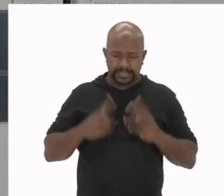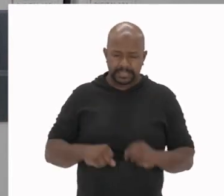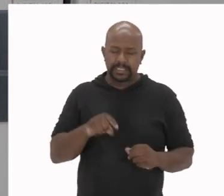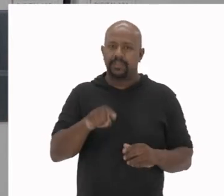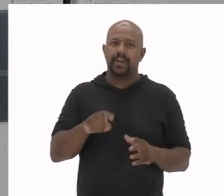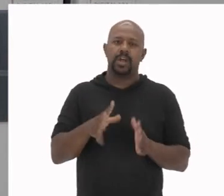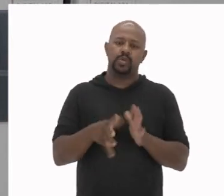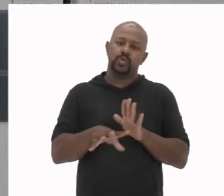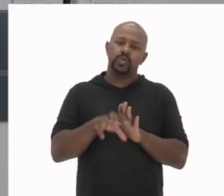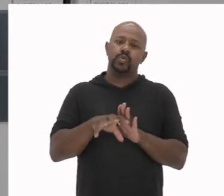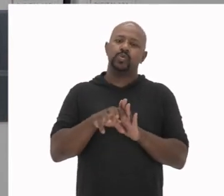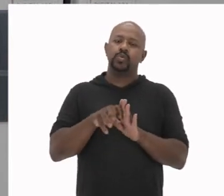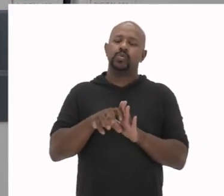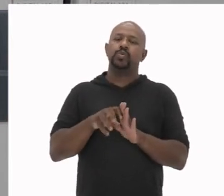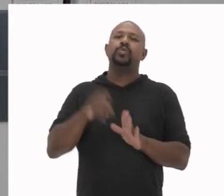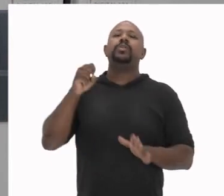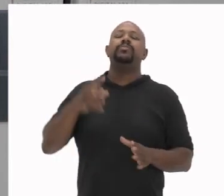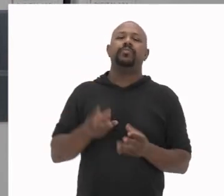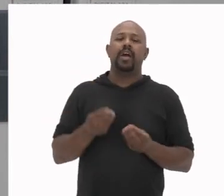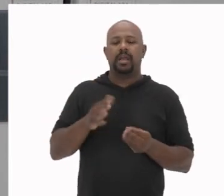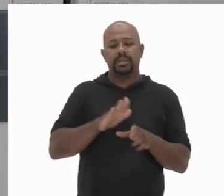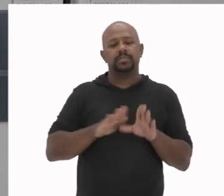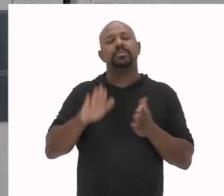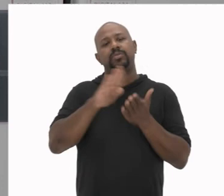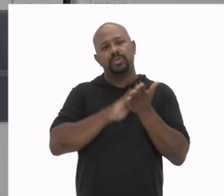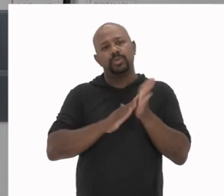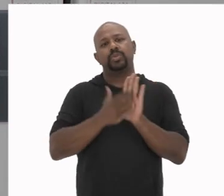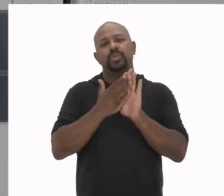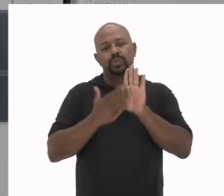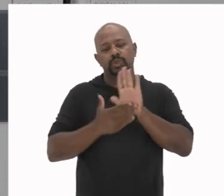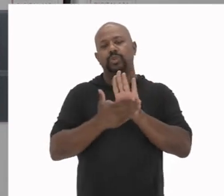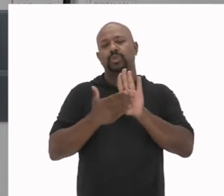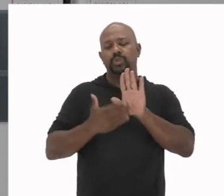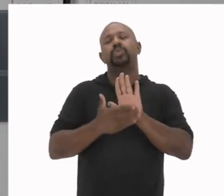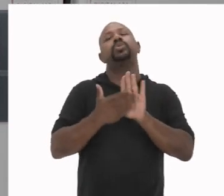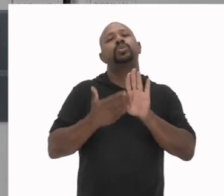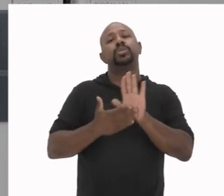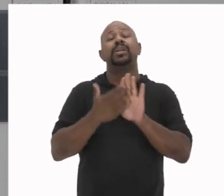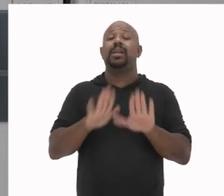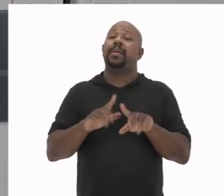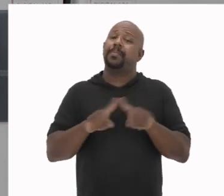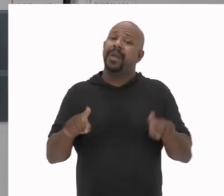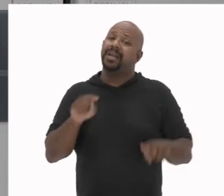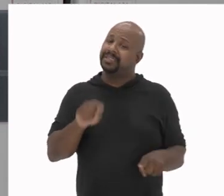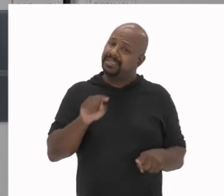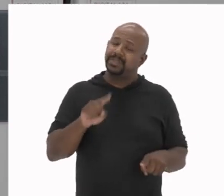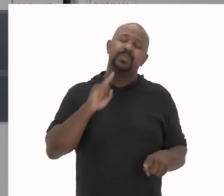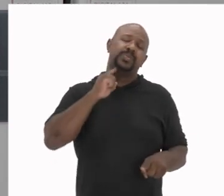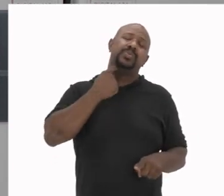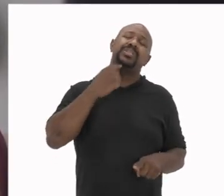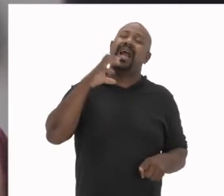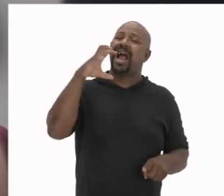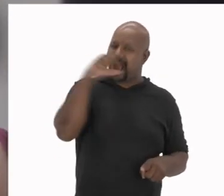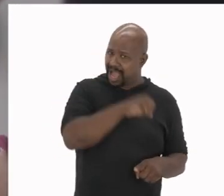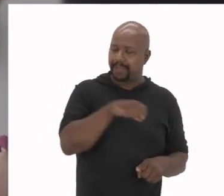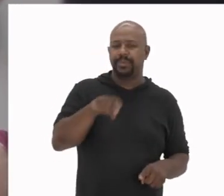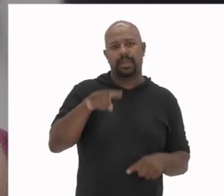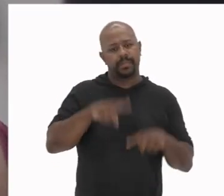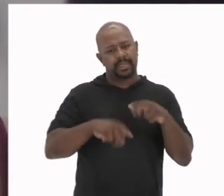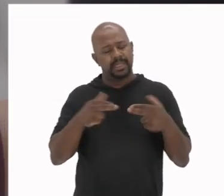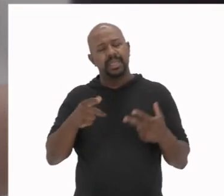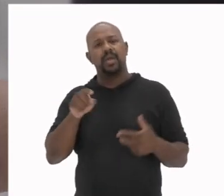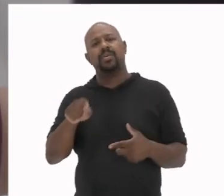e quando você higieniza, ele vai saindo e você vai fazendo em movimentos circulares a higienização. Só que ele